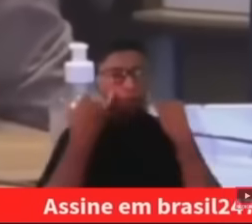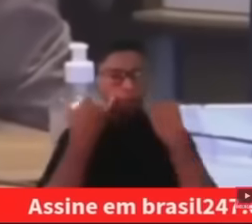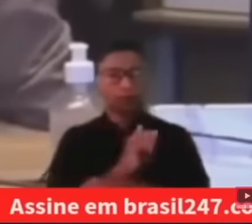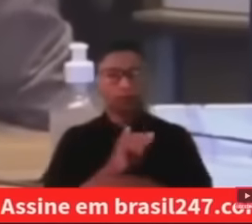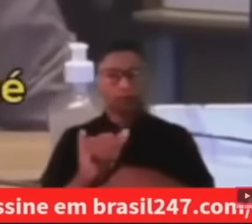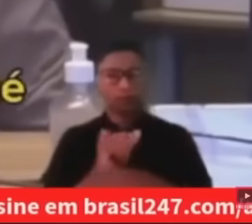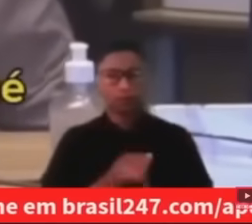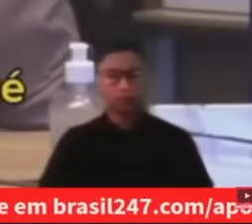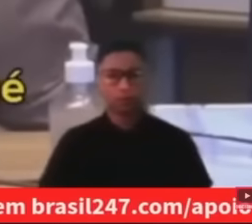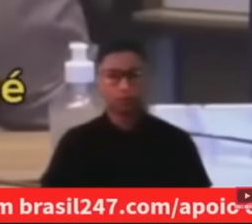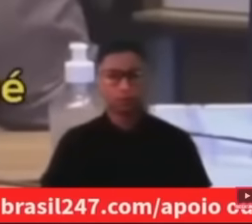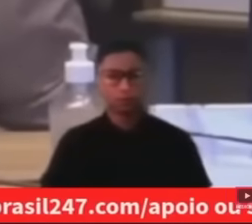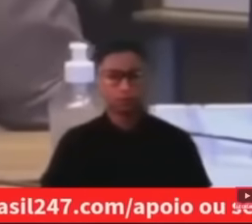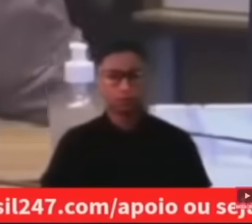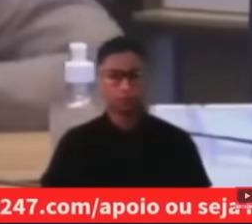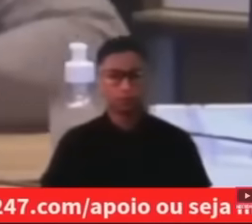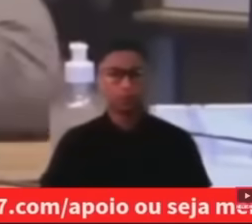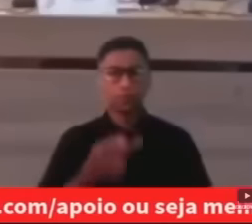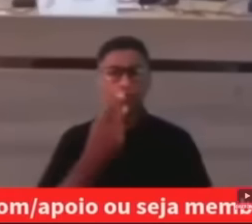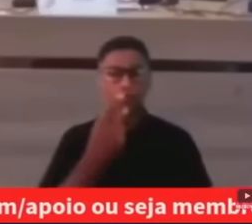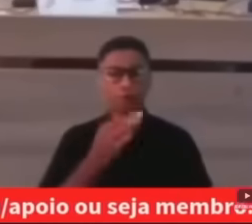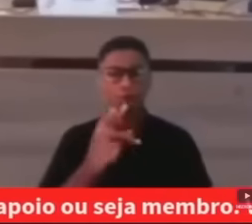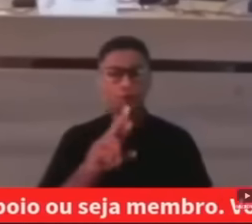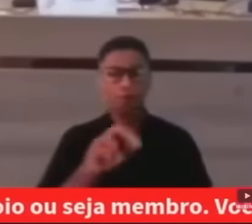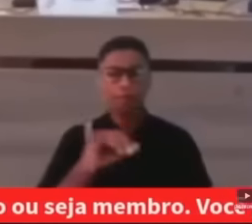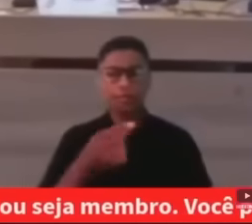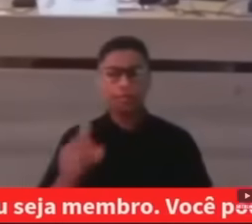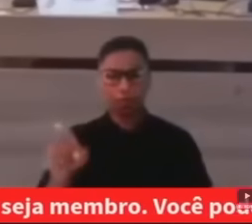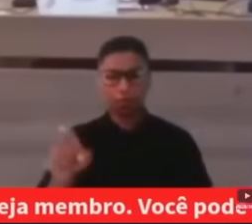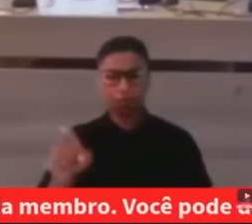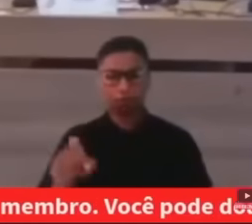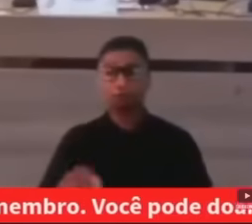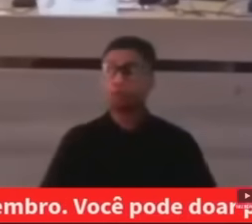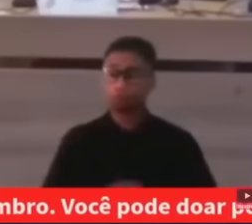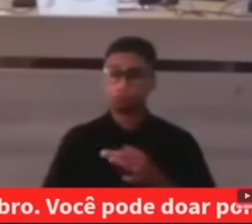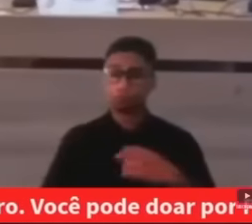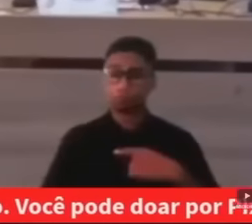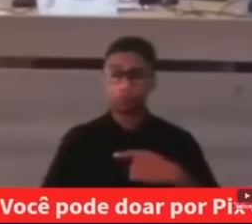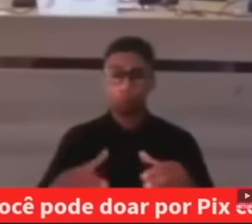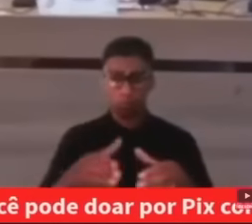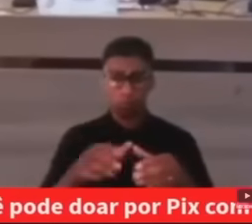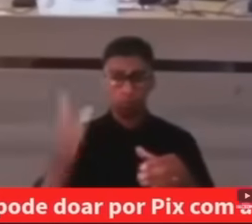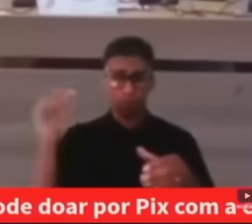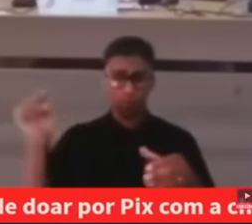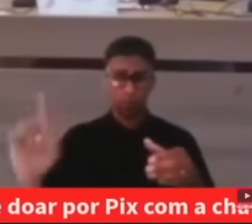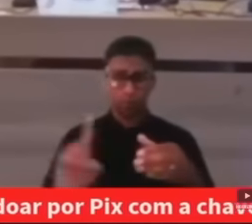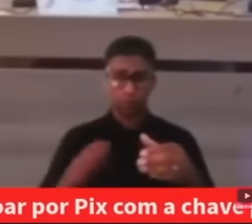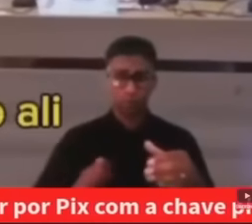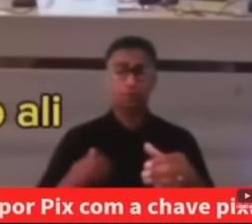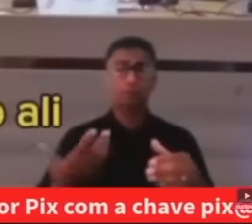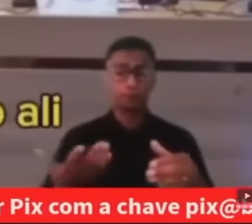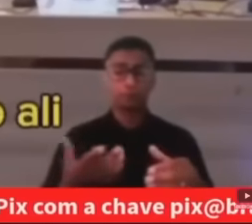não tinha esses repasses a senhora chamou de fração as frações eram nesse grupo que ele estava Então essas frações de inteligência